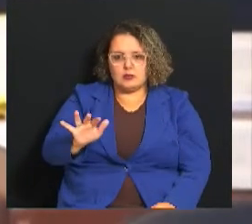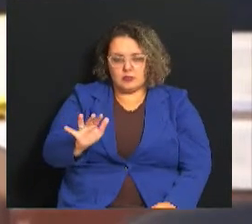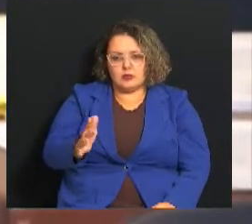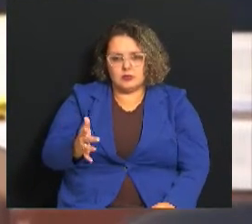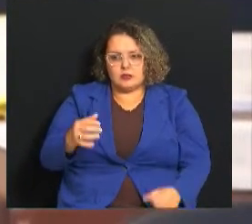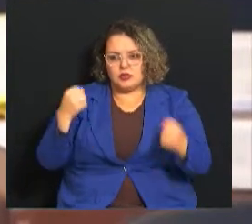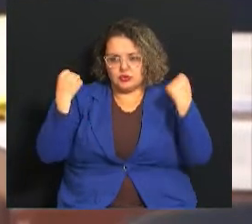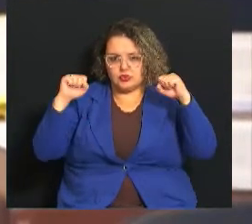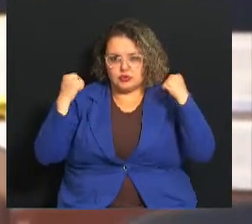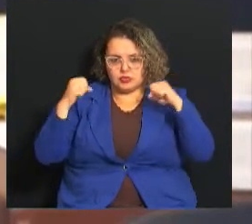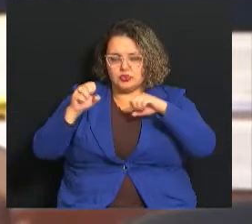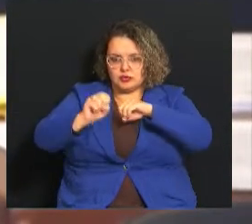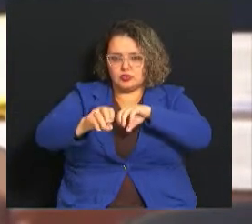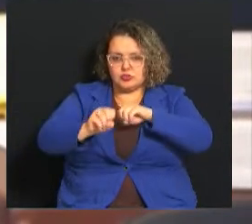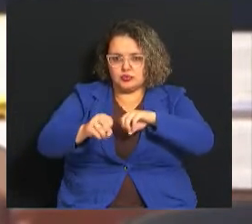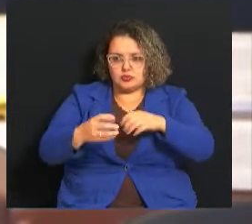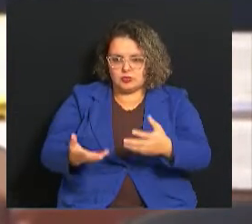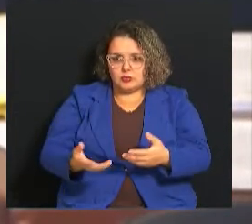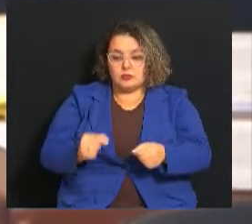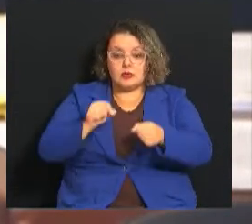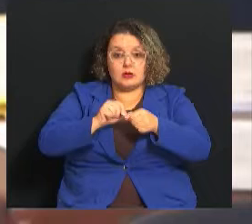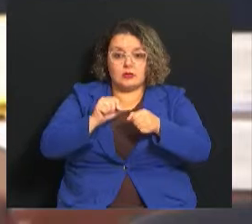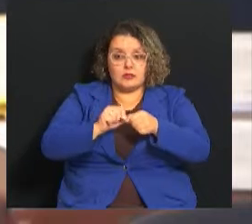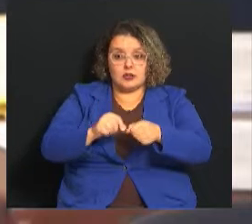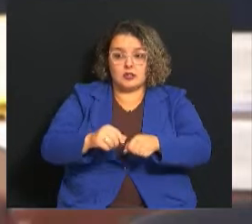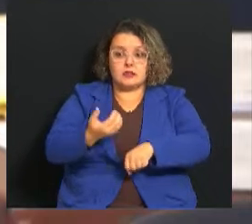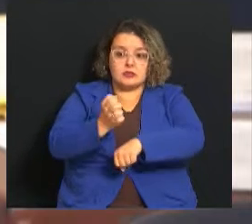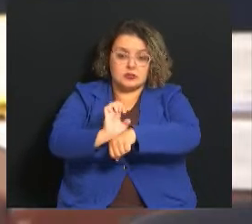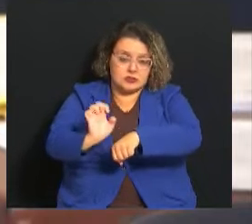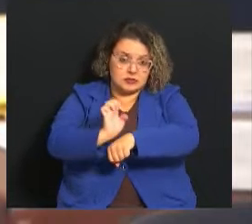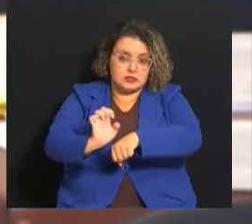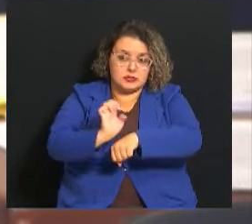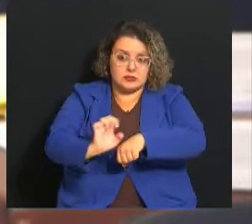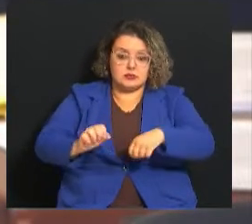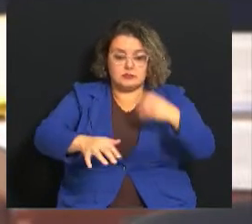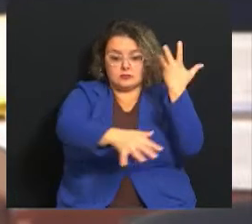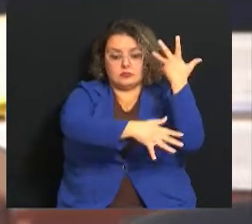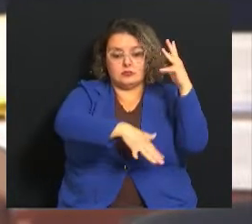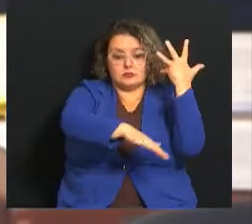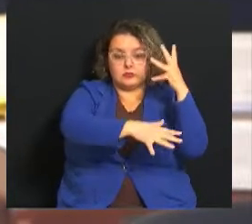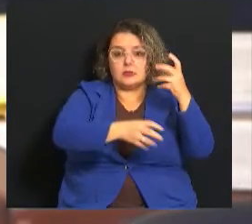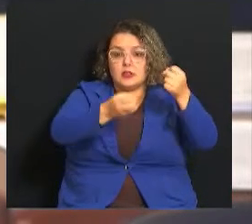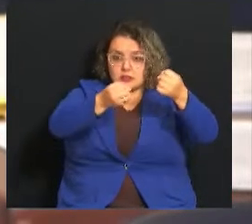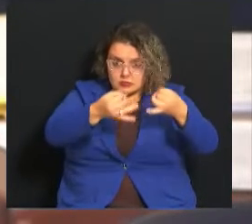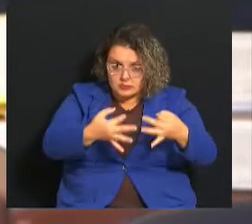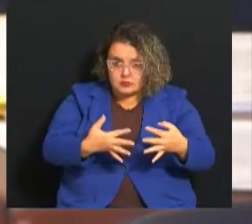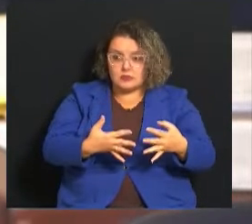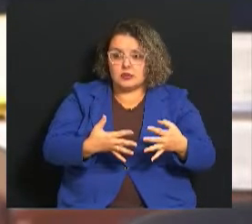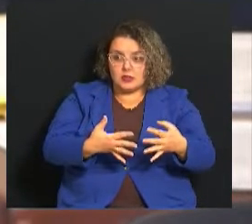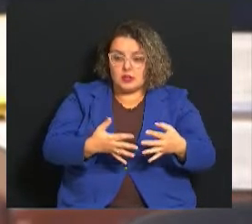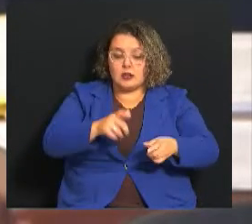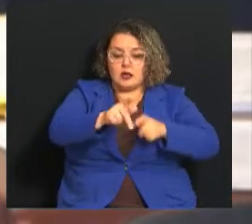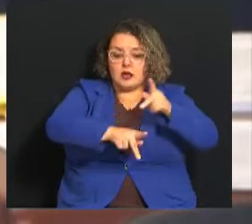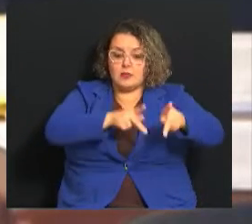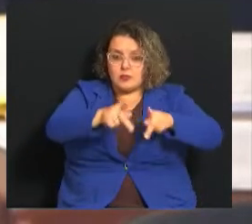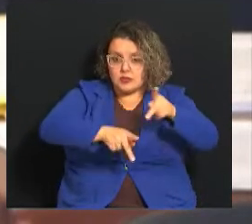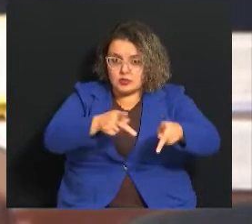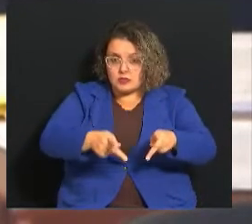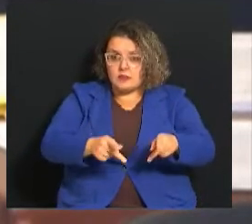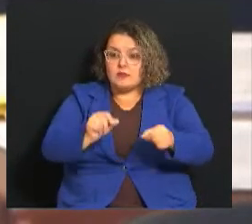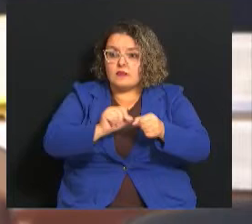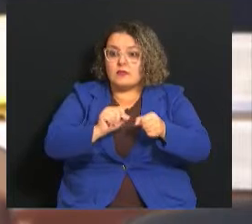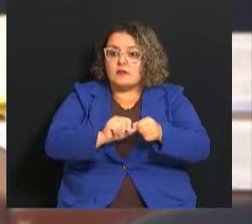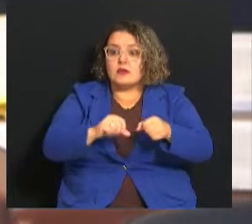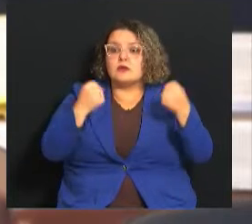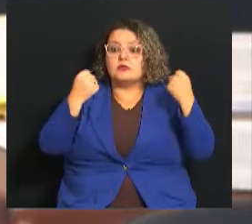para que eles façam estágio nessas academias ao ar livre, orientando a população para que faça o exercício